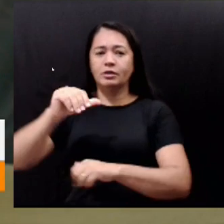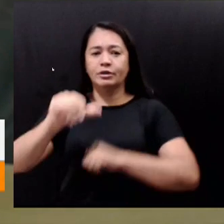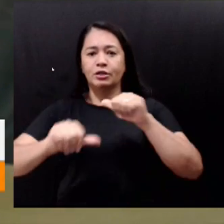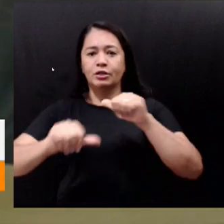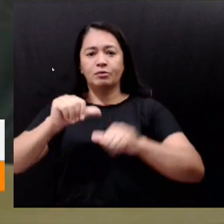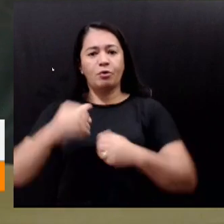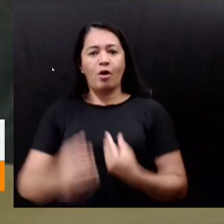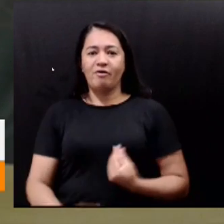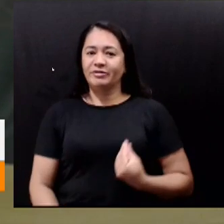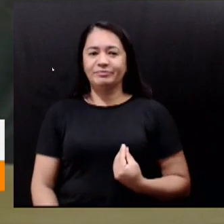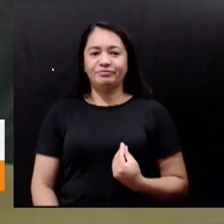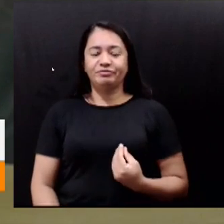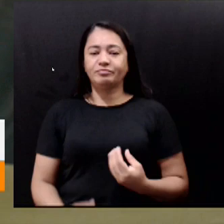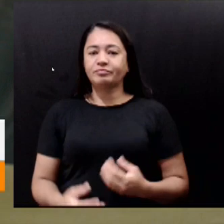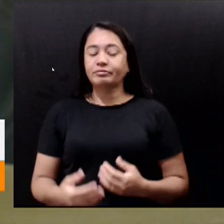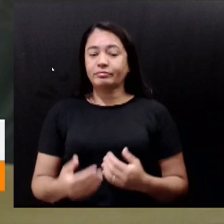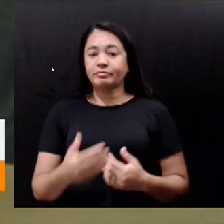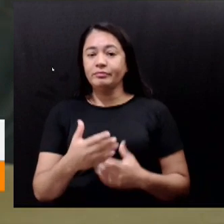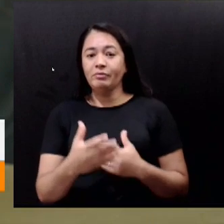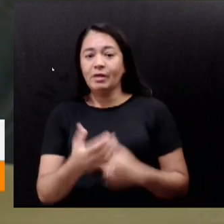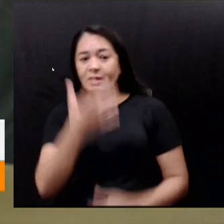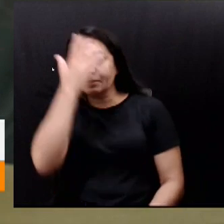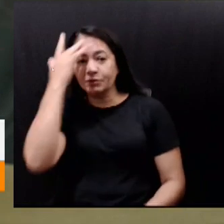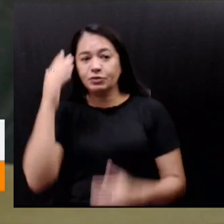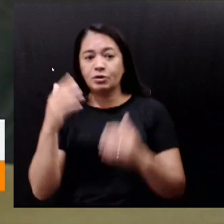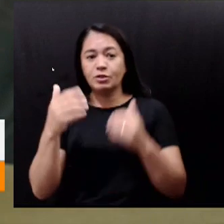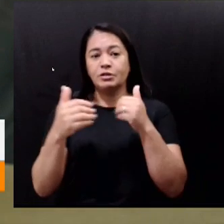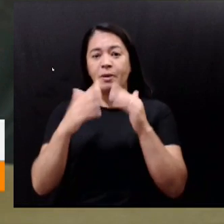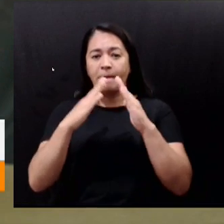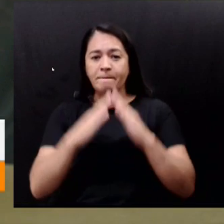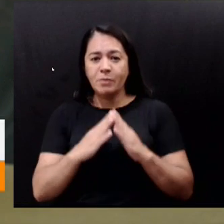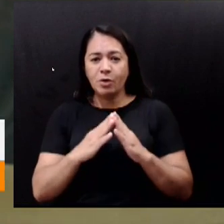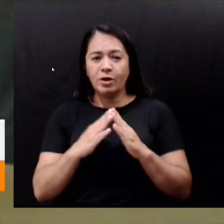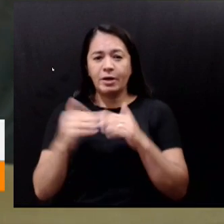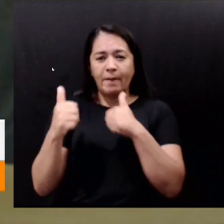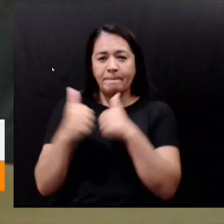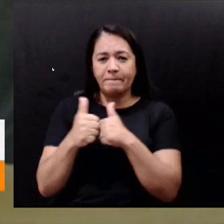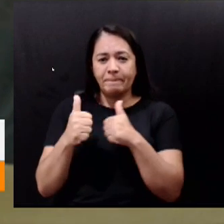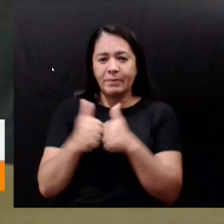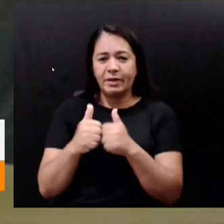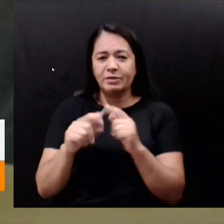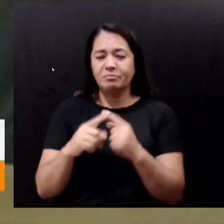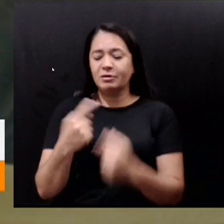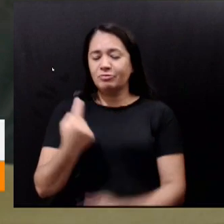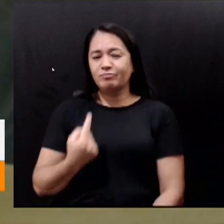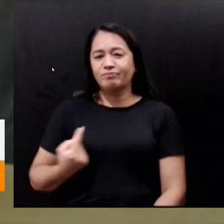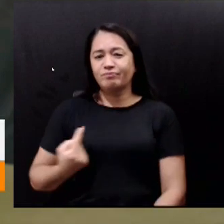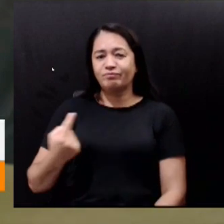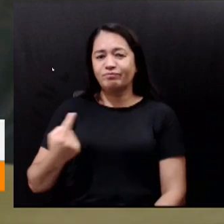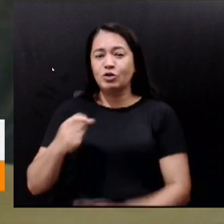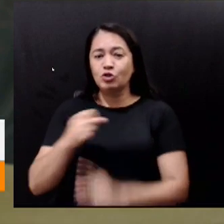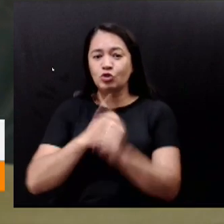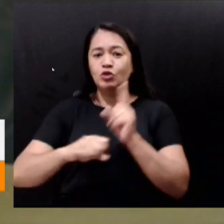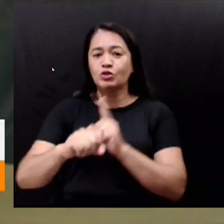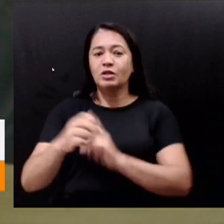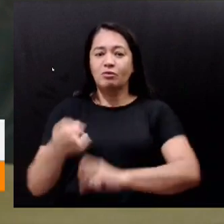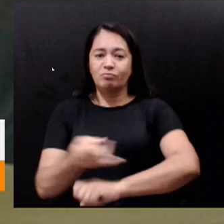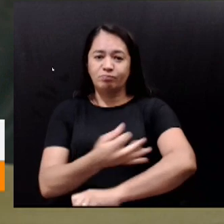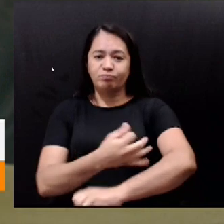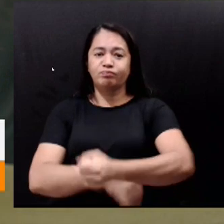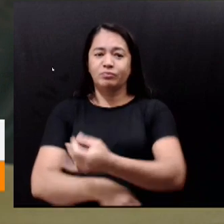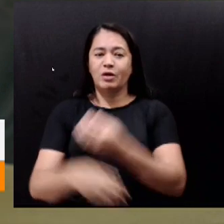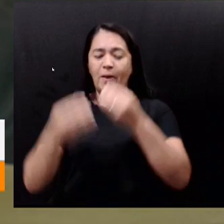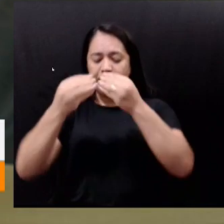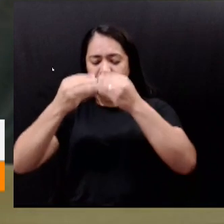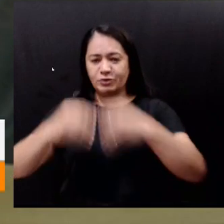lado a lado, mas em isolamento social e também emocional. Isso afeta a saúde mental, o senso de pertencimento e